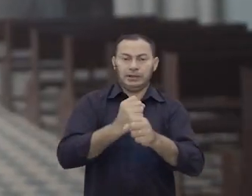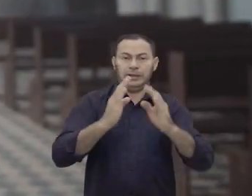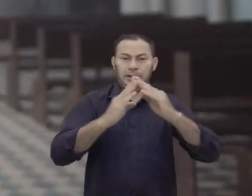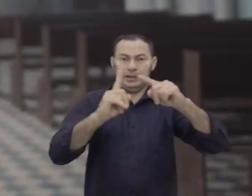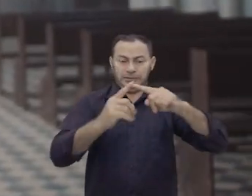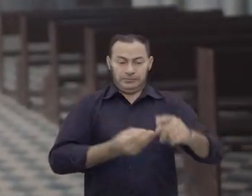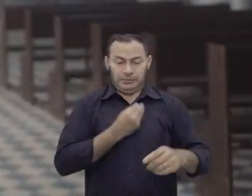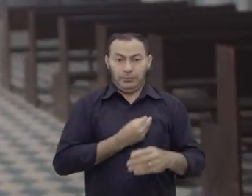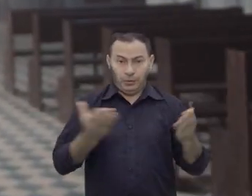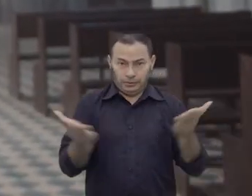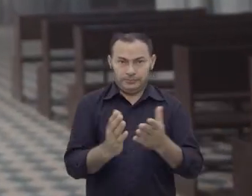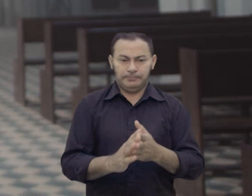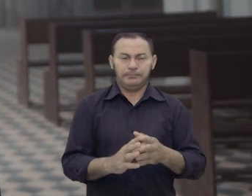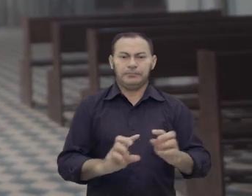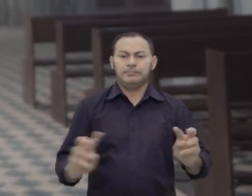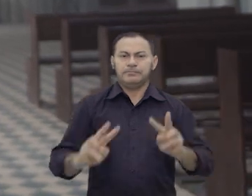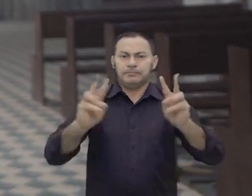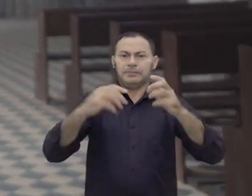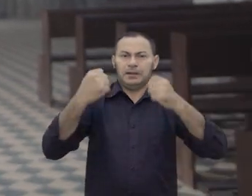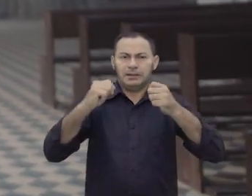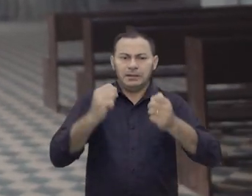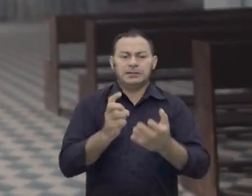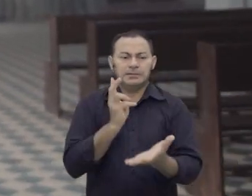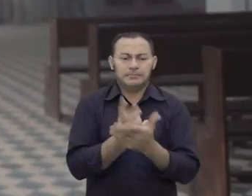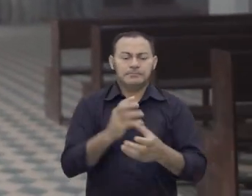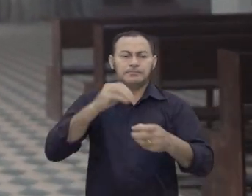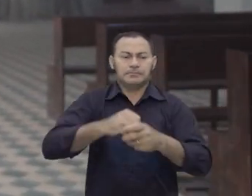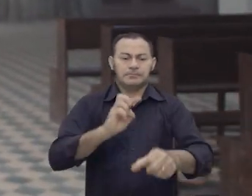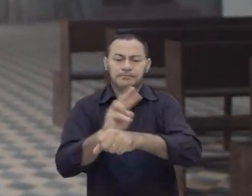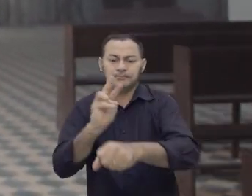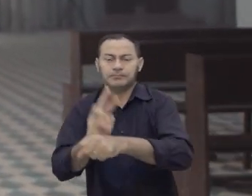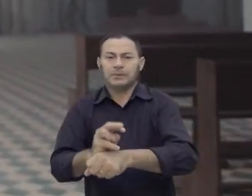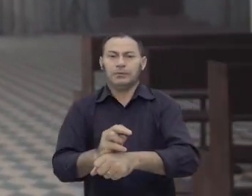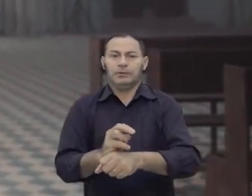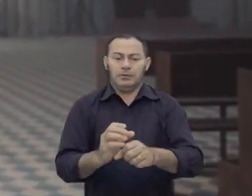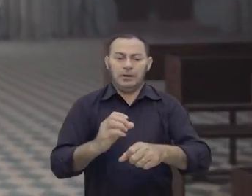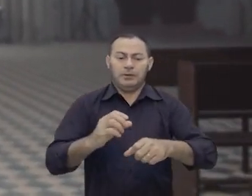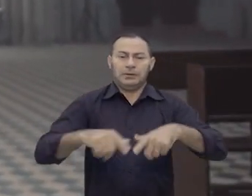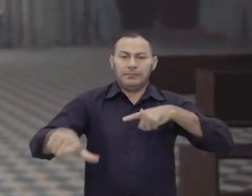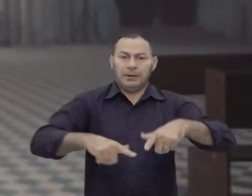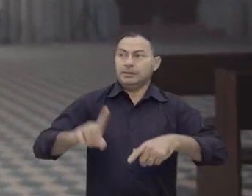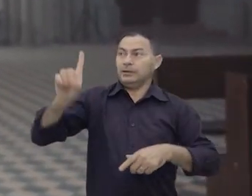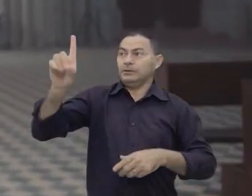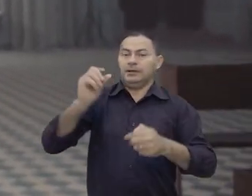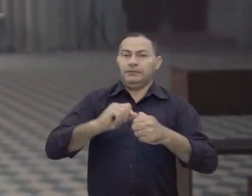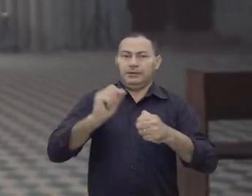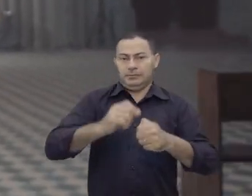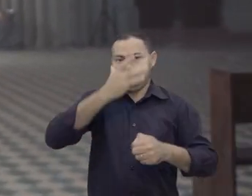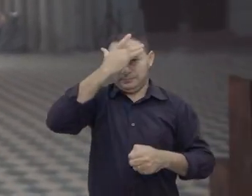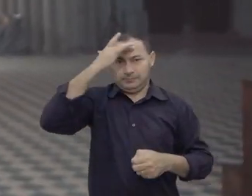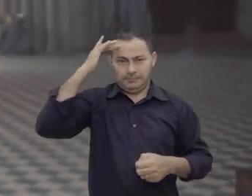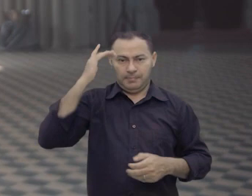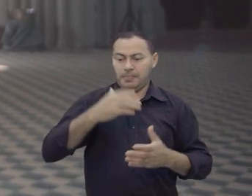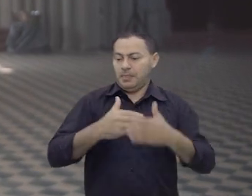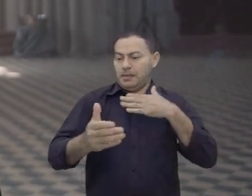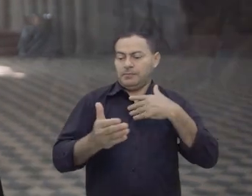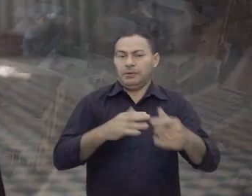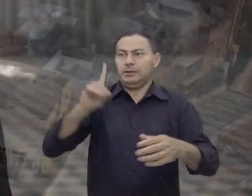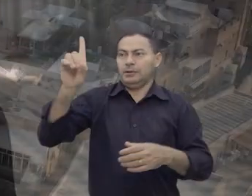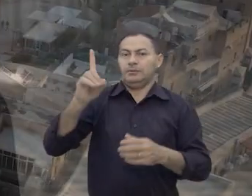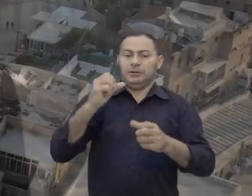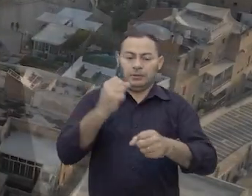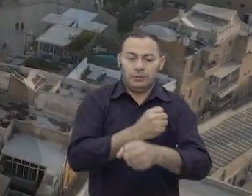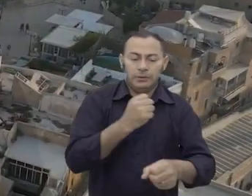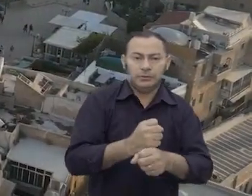construindo sua igreja no mundo em que vivemos. Esses princípios devem ser aplicados quando a obra de Deus é executada através de homens.